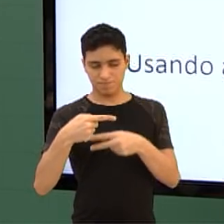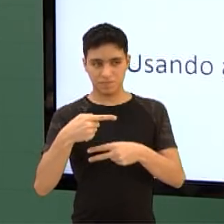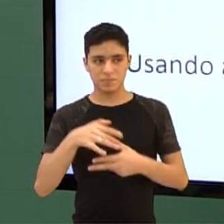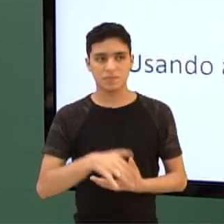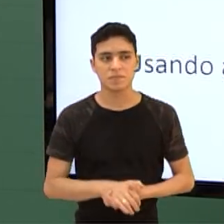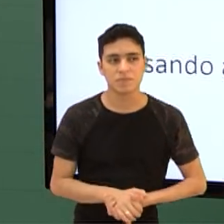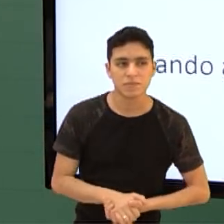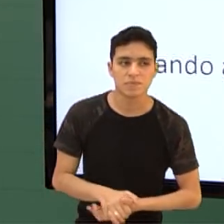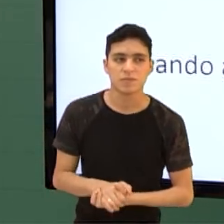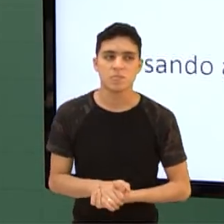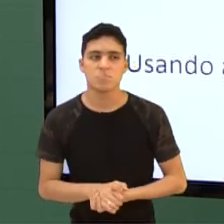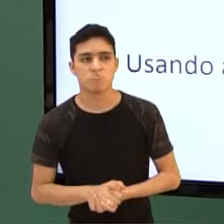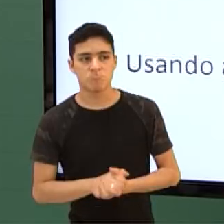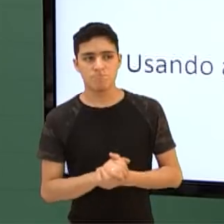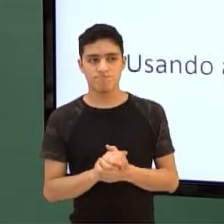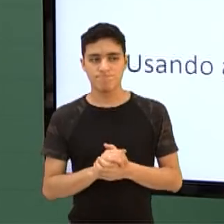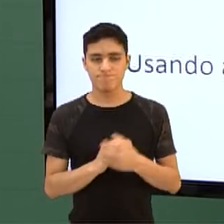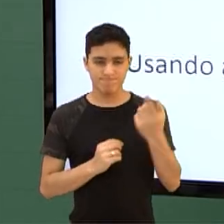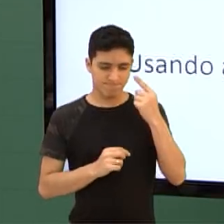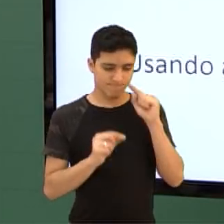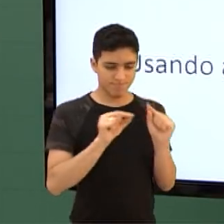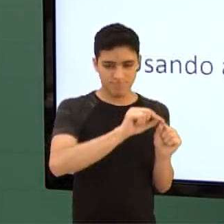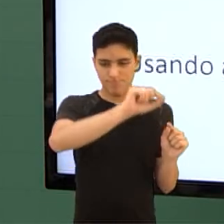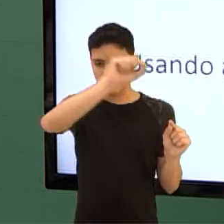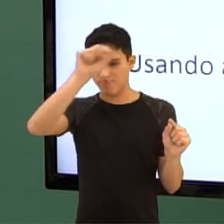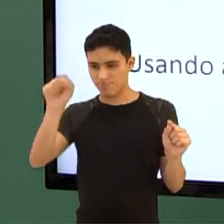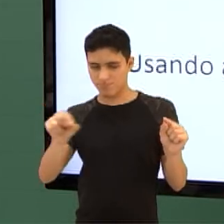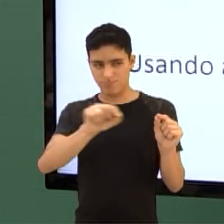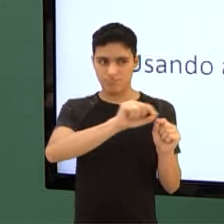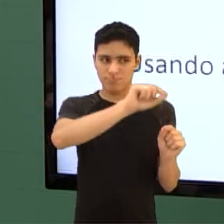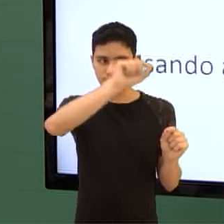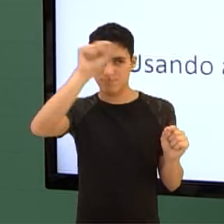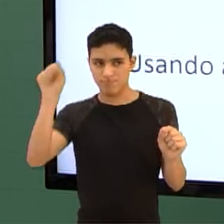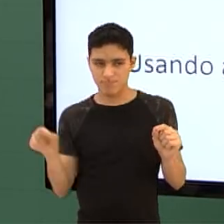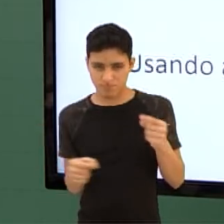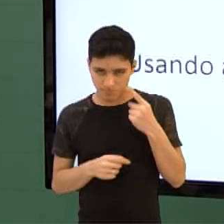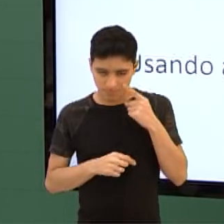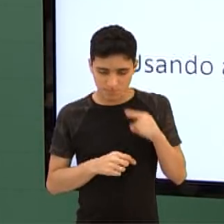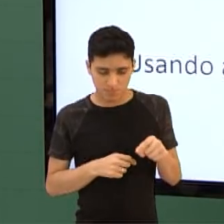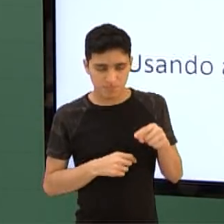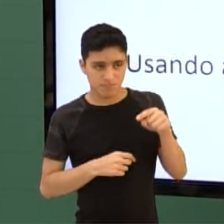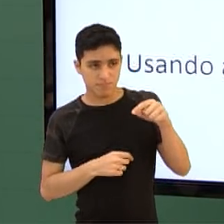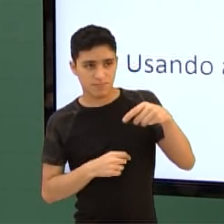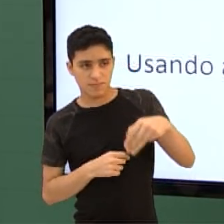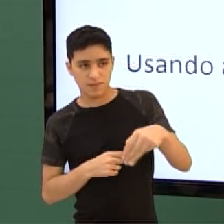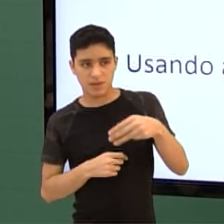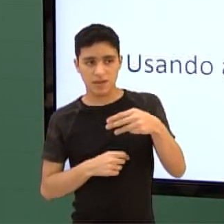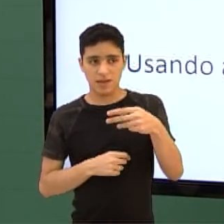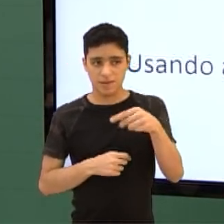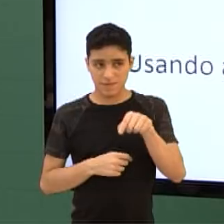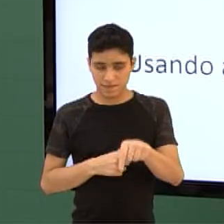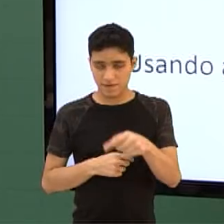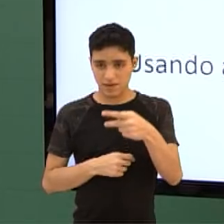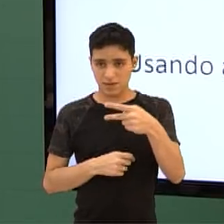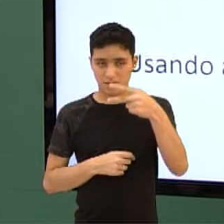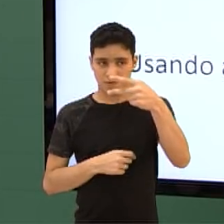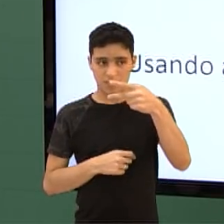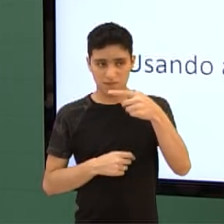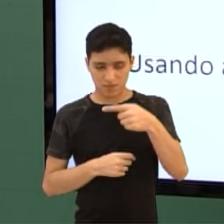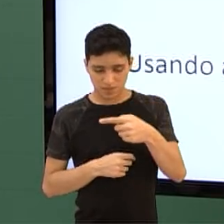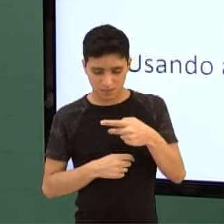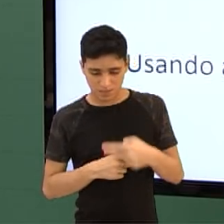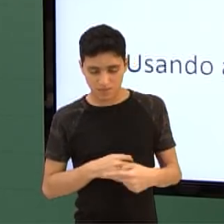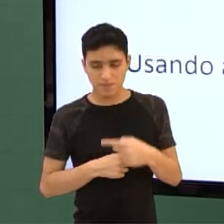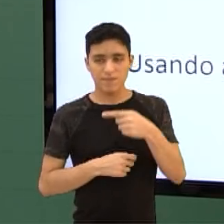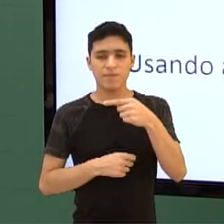fizer uma distributiva aqui dentro, certo? Eu vou achar isso aqui, M vezes V ao quadrado sobre 2